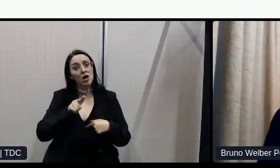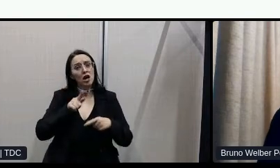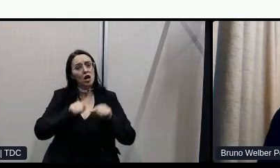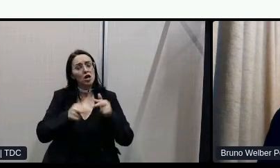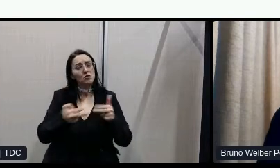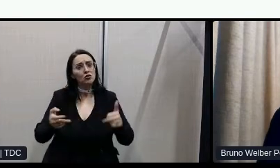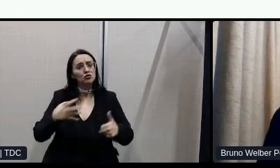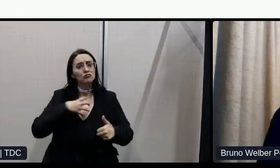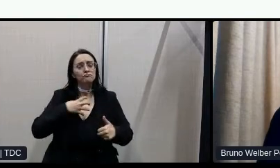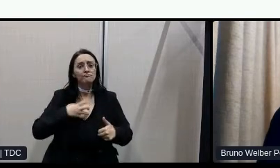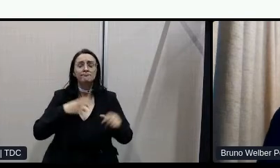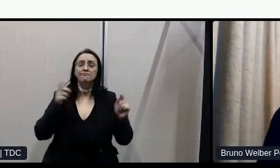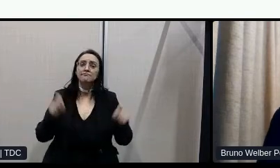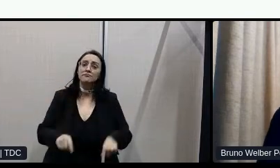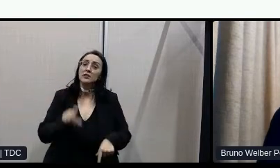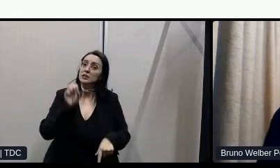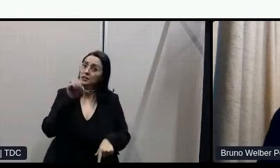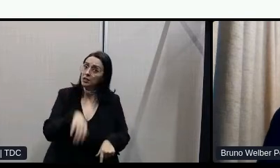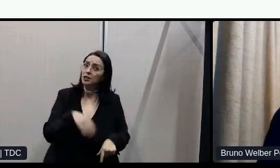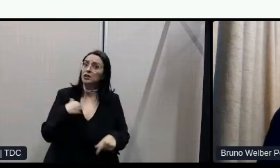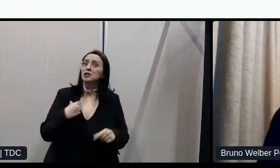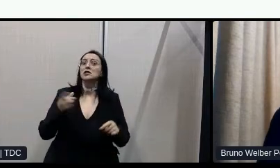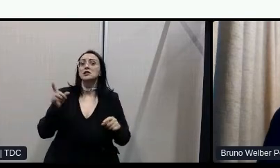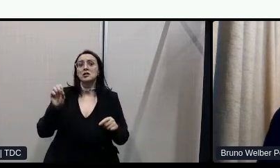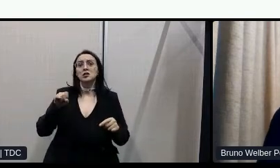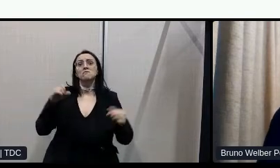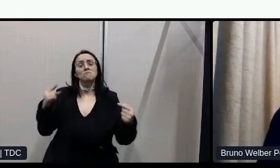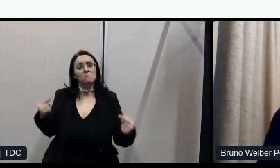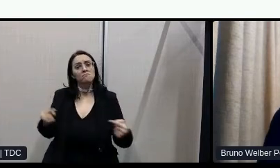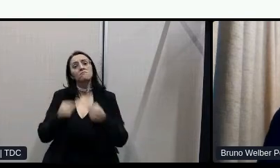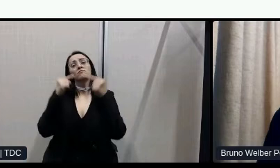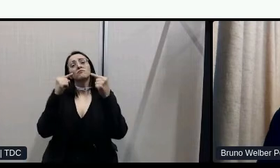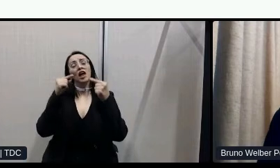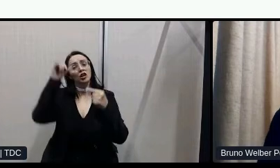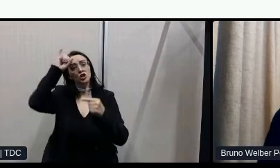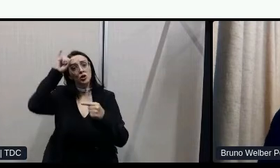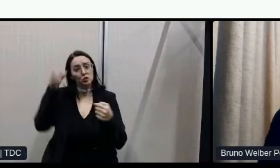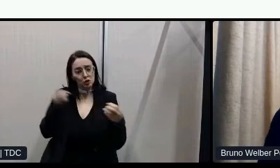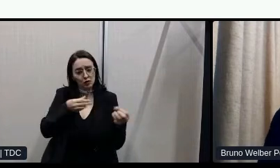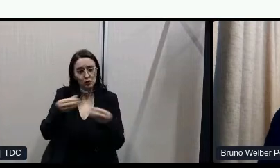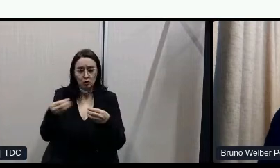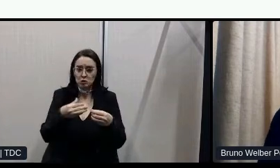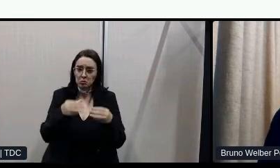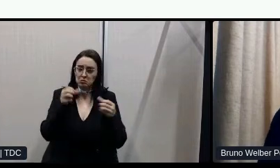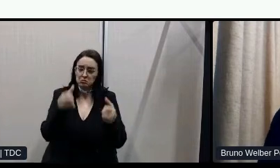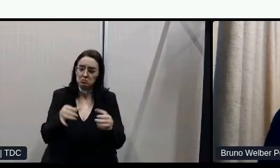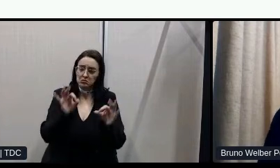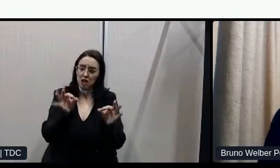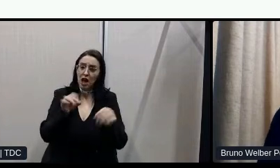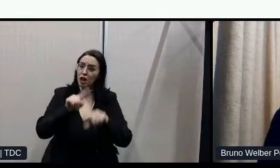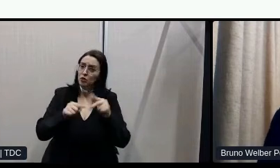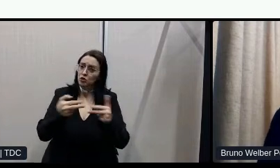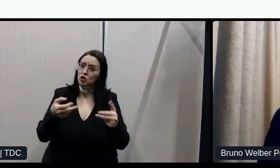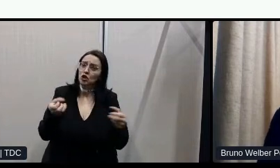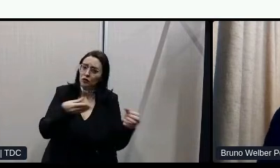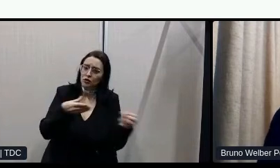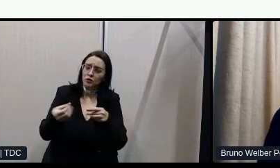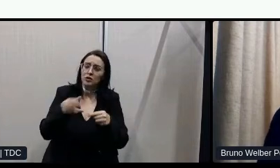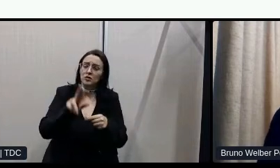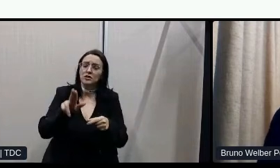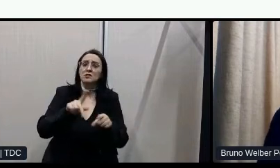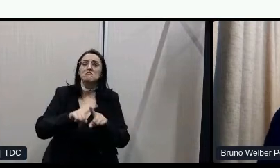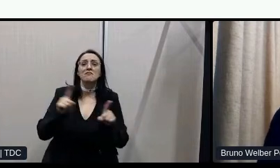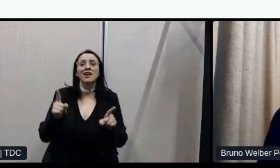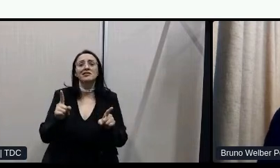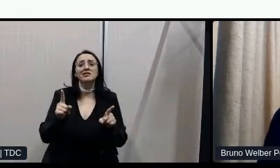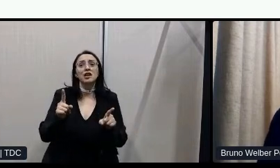está fazendo, sim, está compatível com os Androids mais recentes, que eu não posso deixar de utilizar os recursos novos, mas também garantir ali